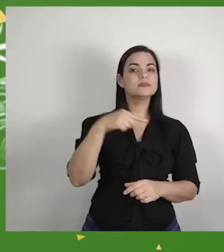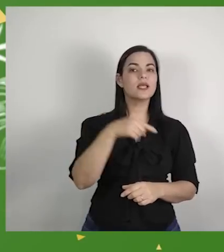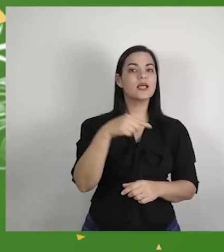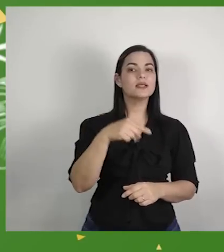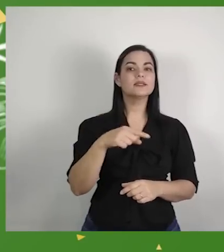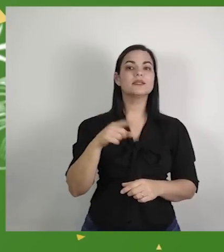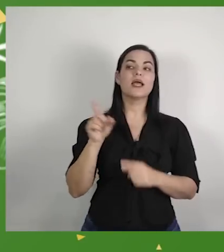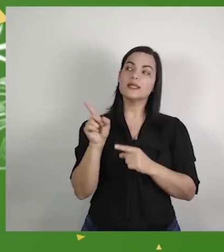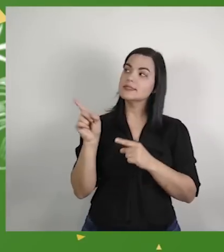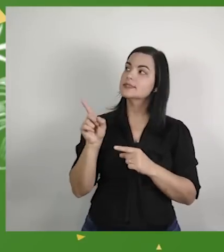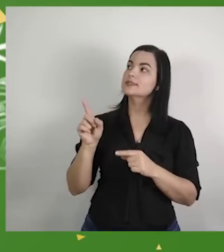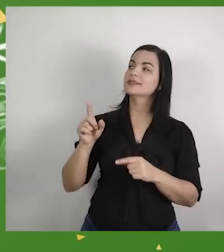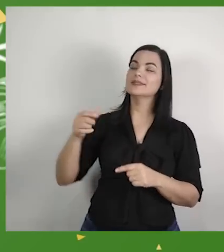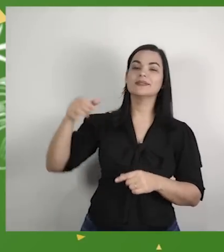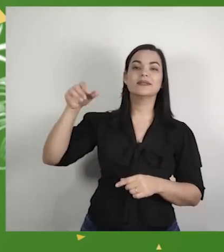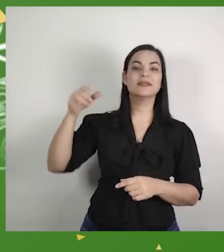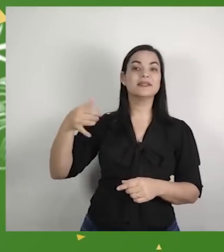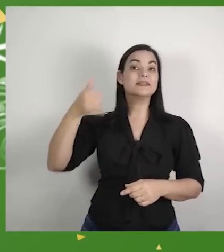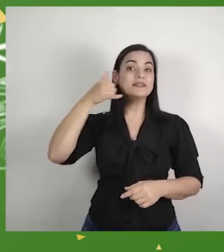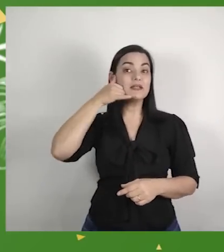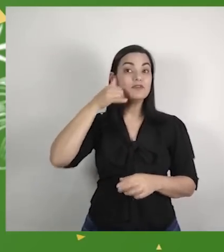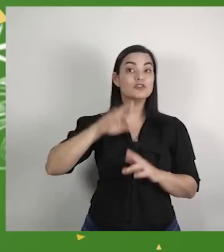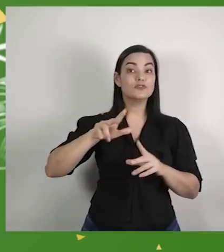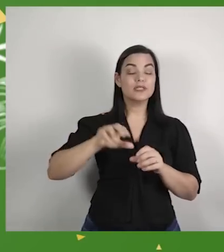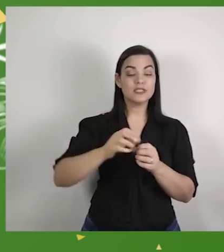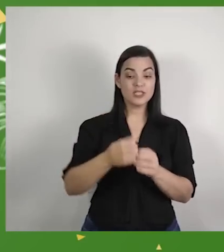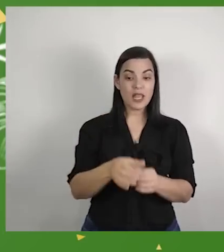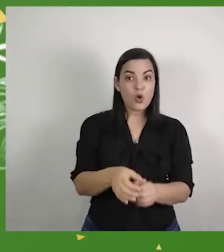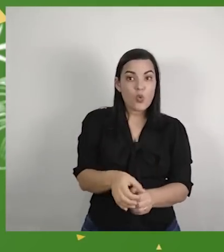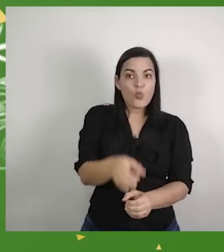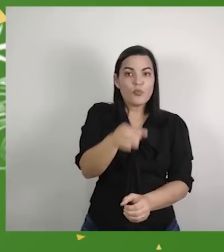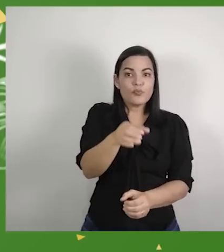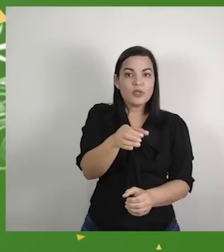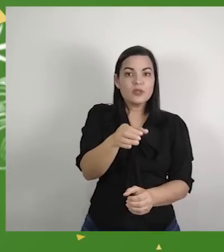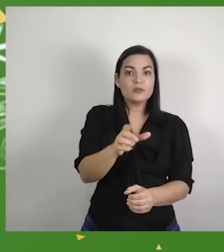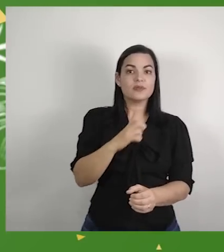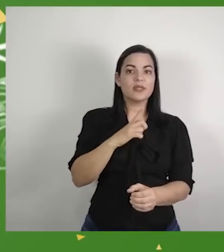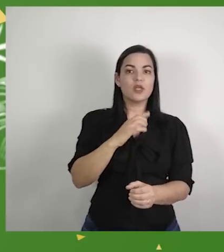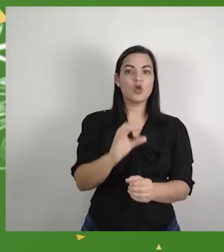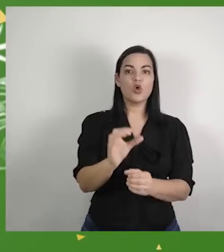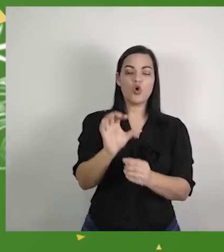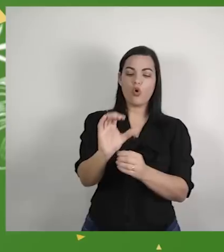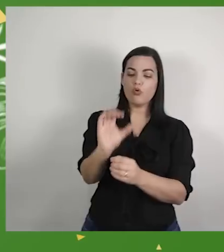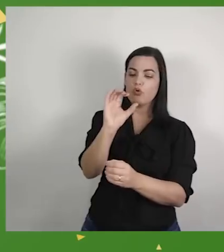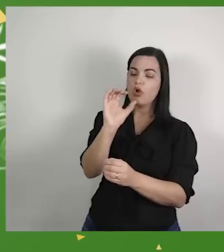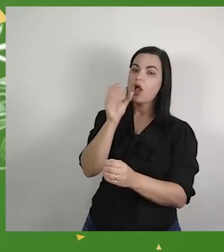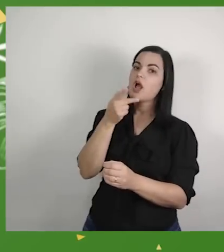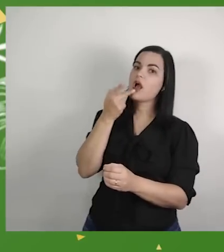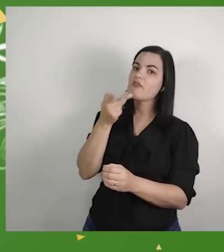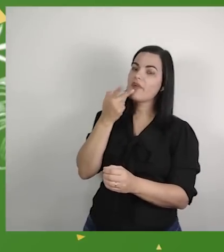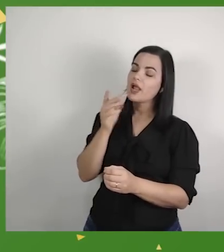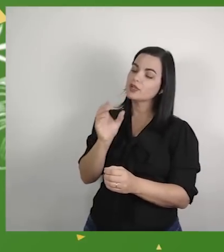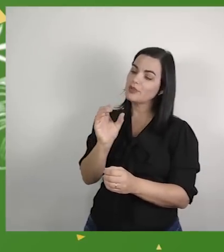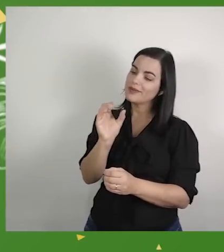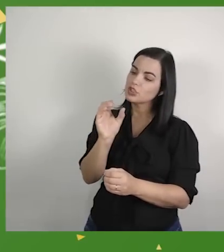de telefone, que era compridinho, onde tinha um lugar para você falar. Então, você falava e depois com